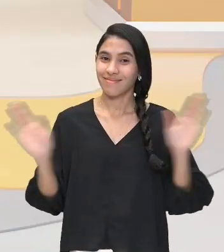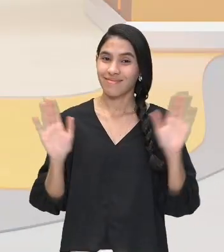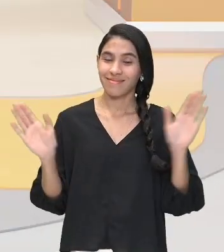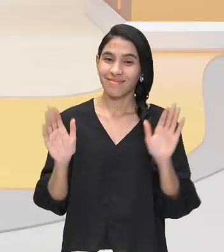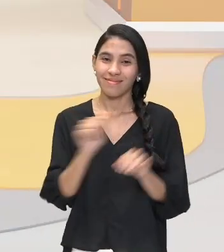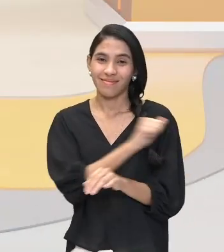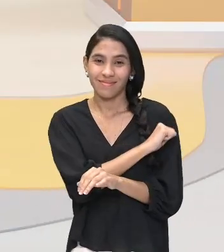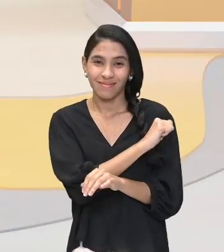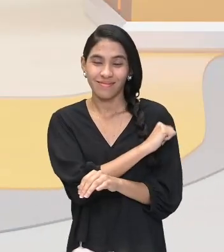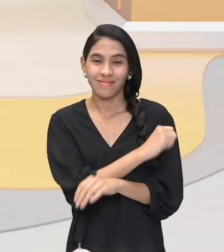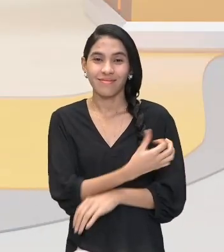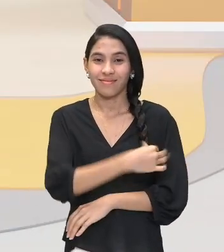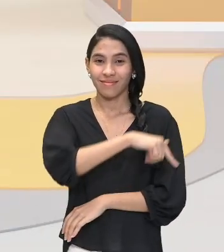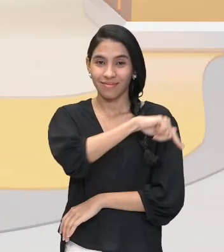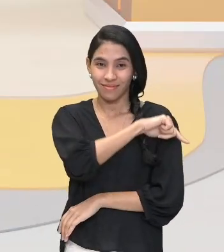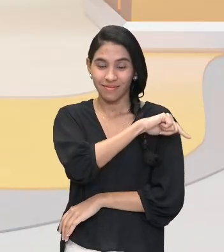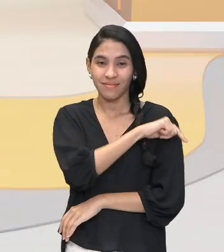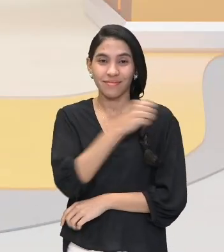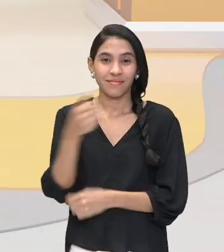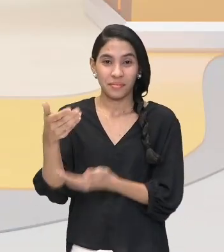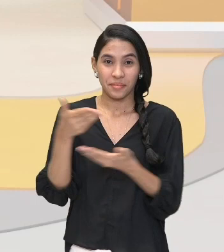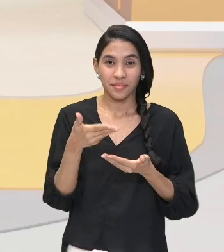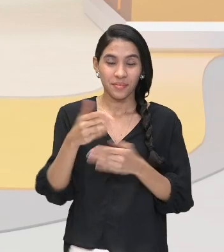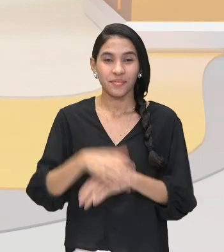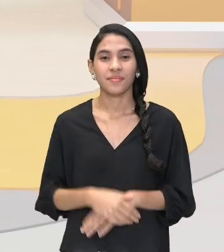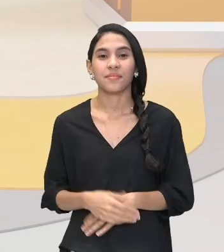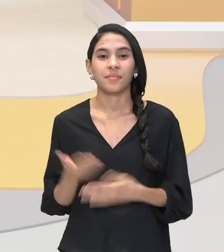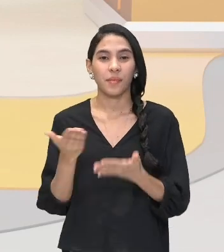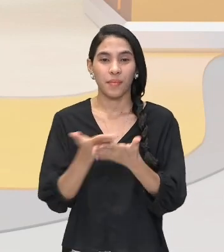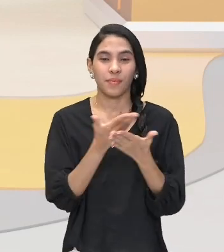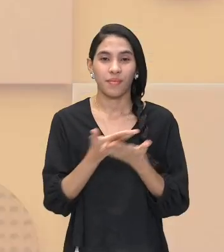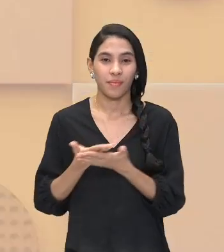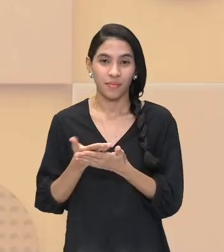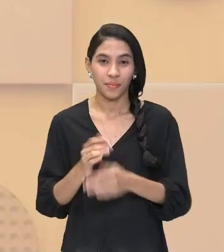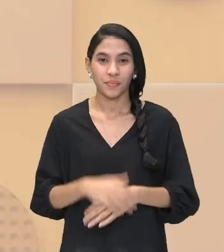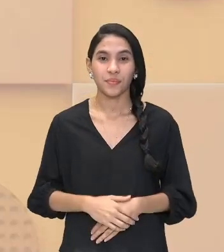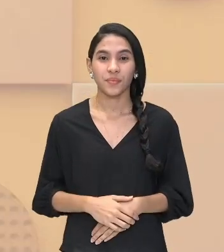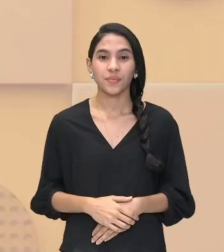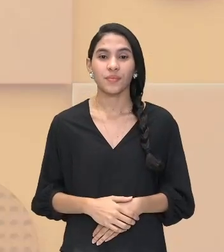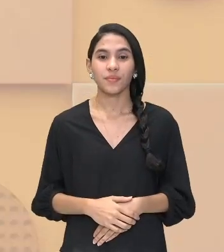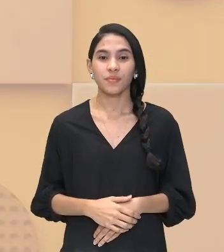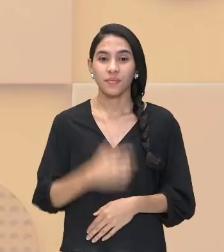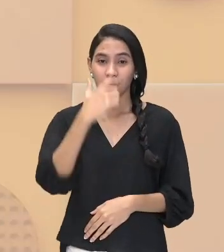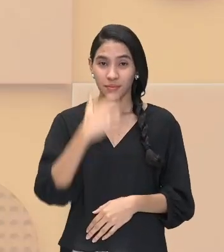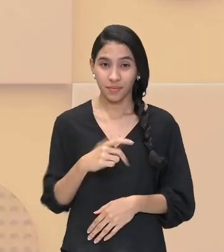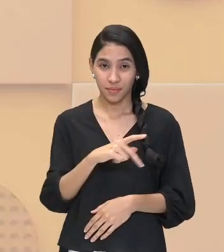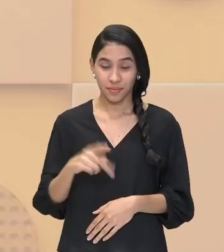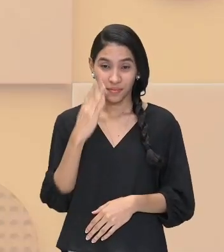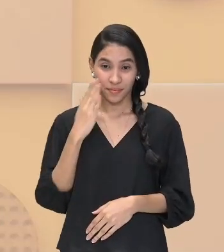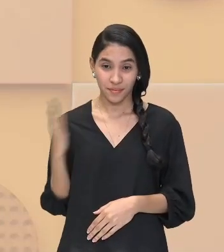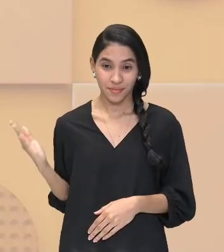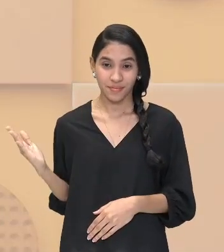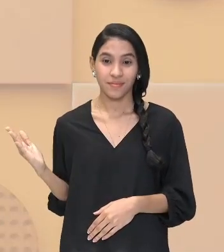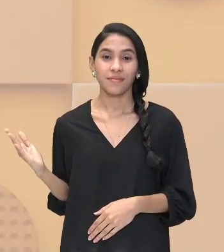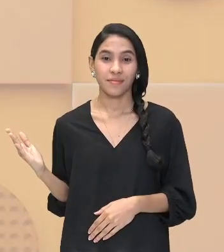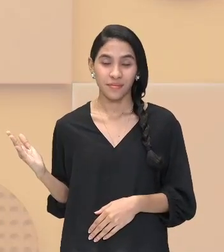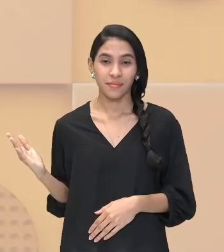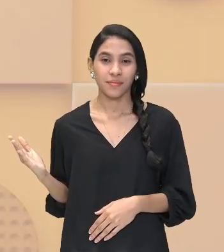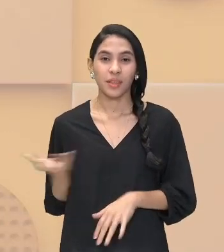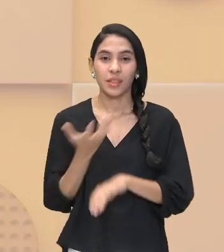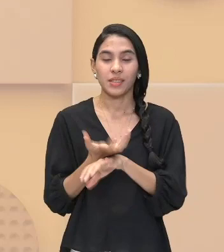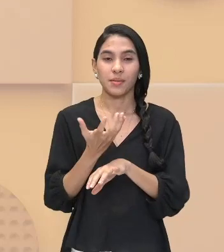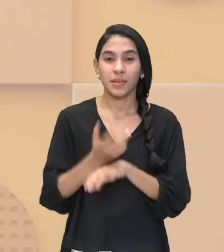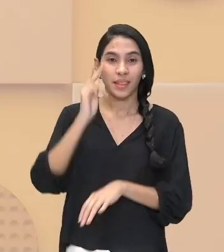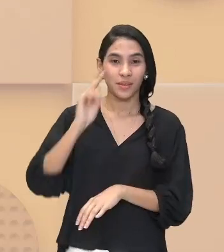queridos estudantes do 7º ano, sejam muito bem-vindos a mais uma aula. Eu sou a professora Shirley Botelho, do componente